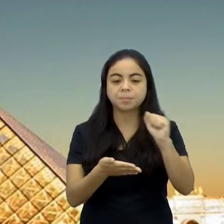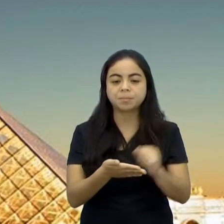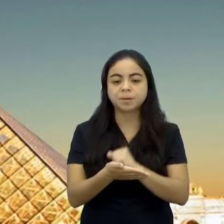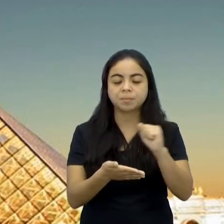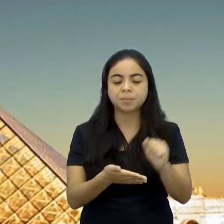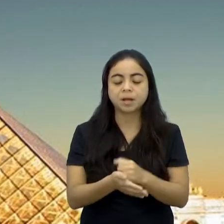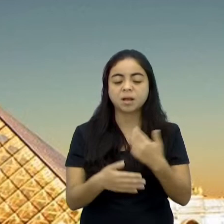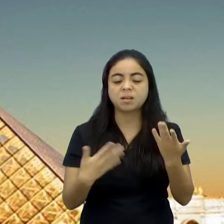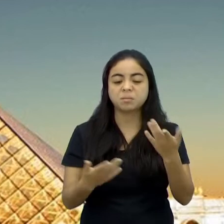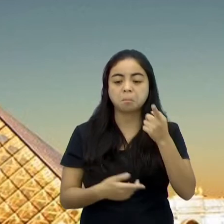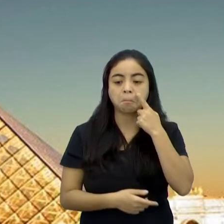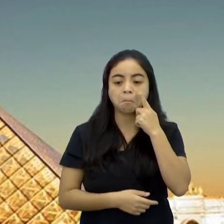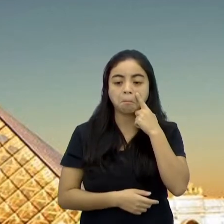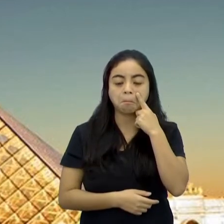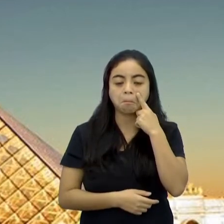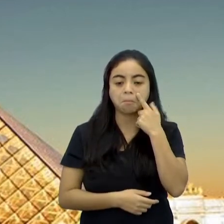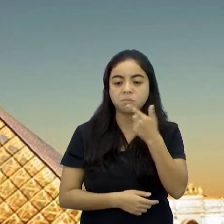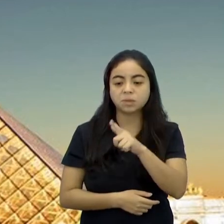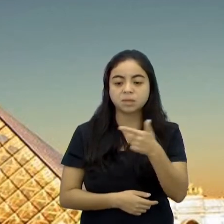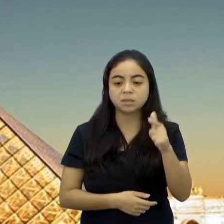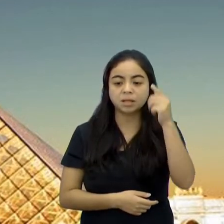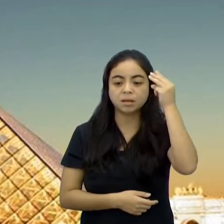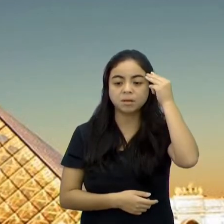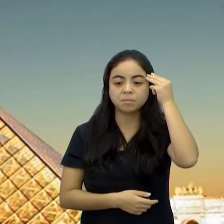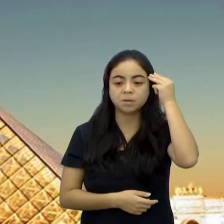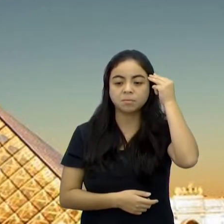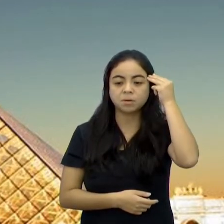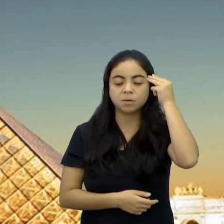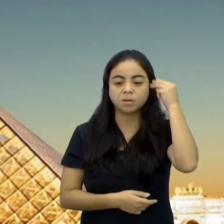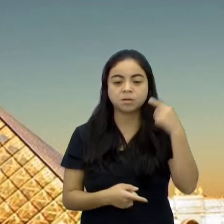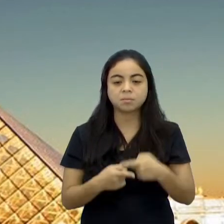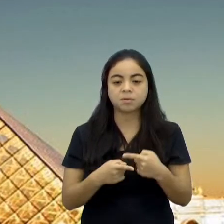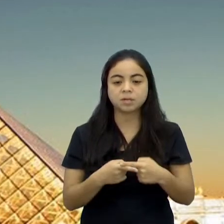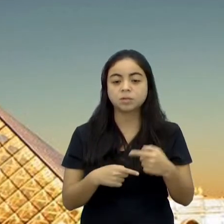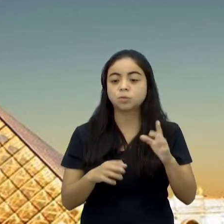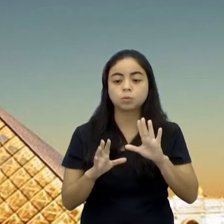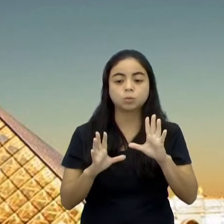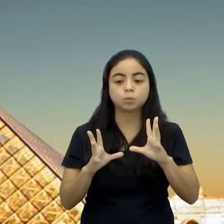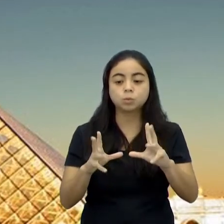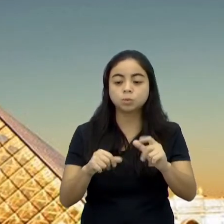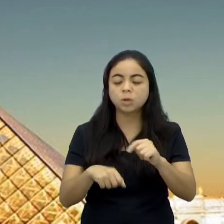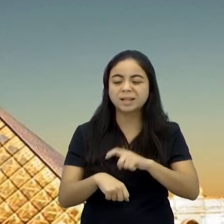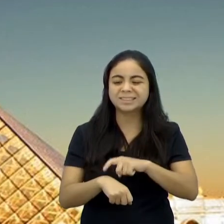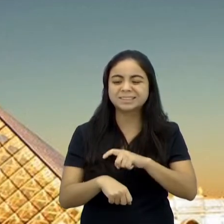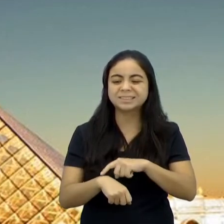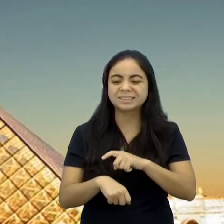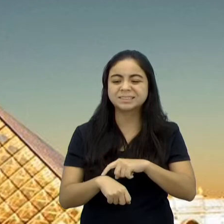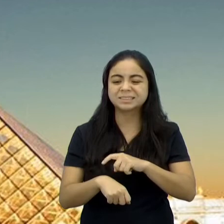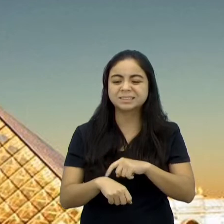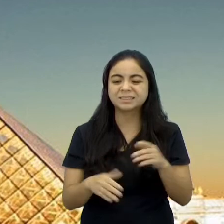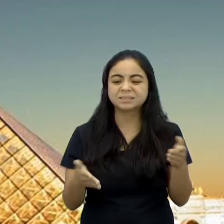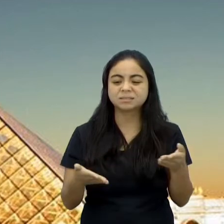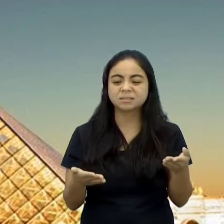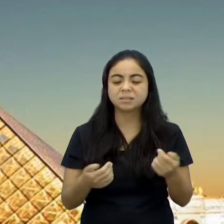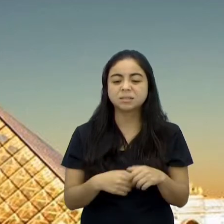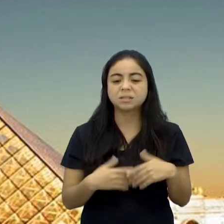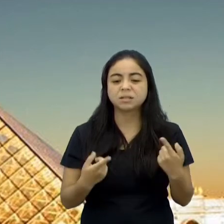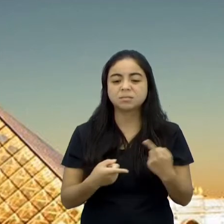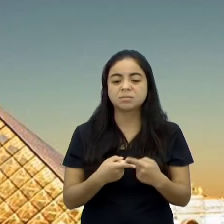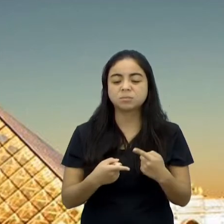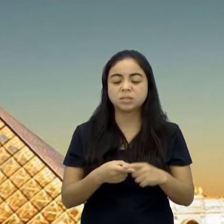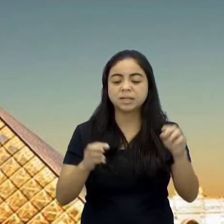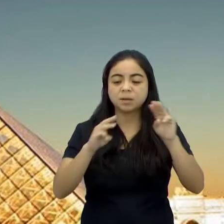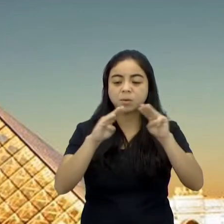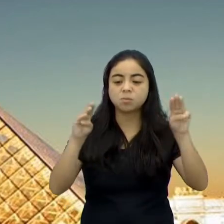apagando. Quando vê, a gente não tem mais a memória. Fica tudo muito imediato. Aí quando a gente pensa o porquê da criação do Museu